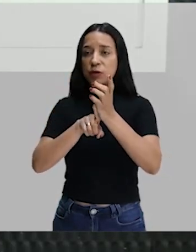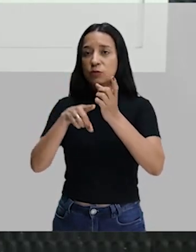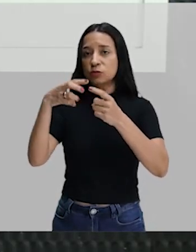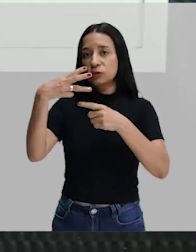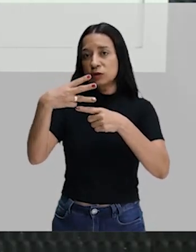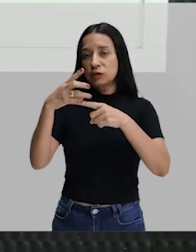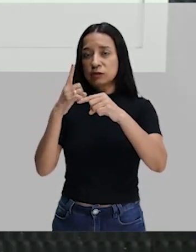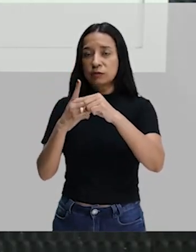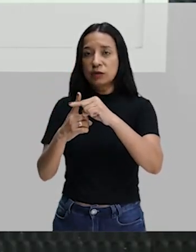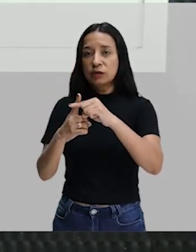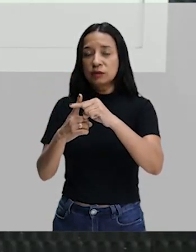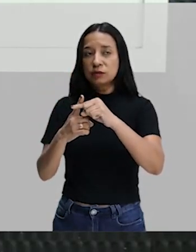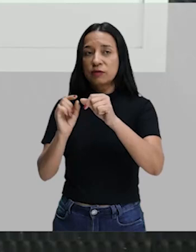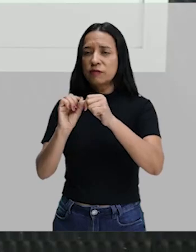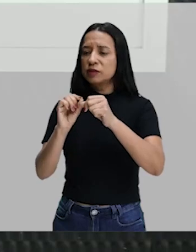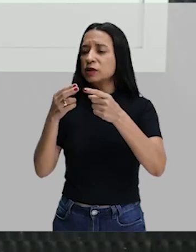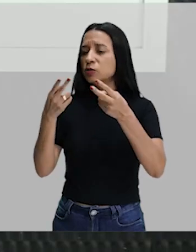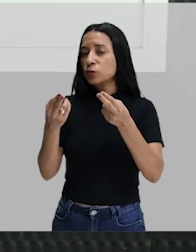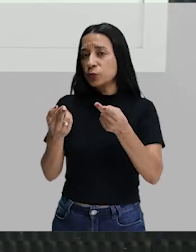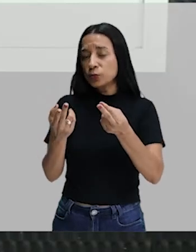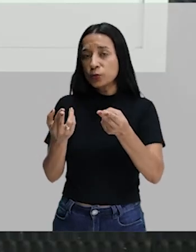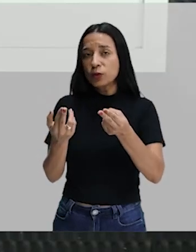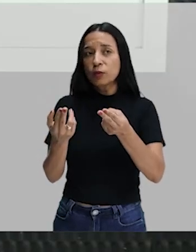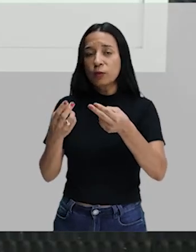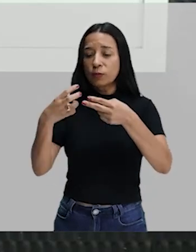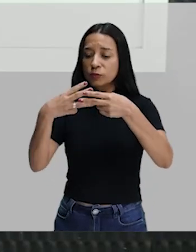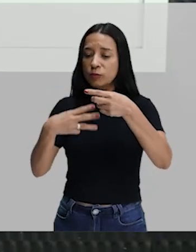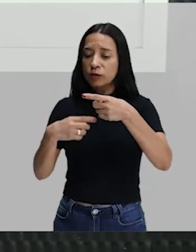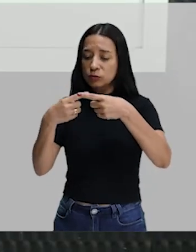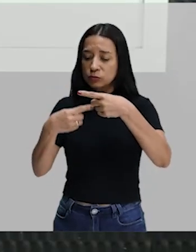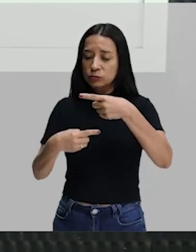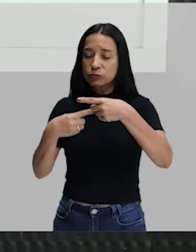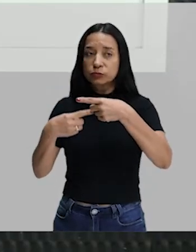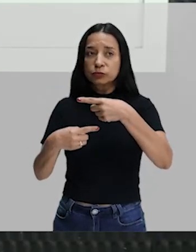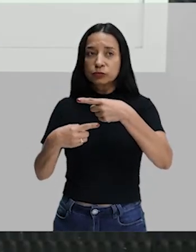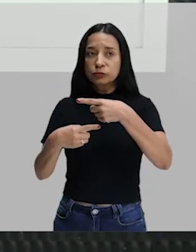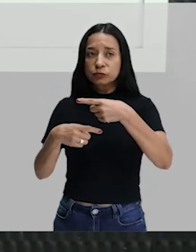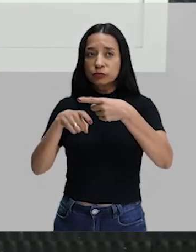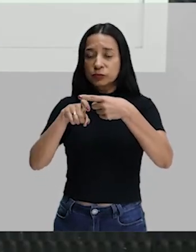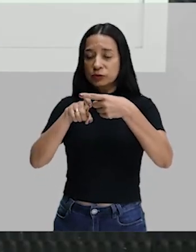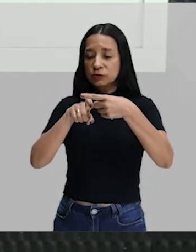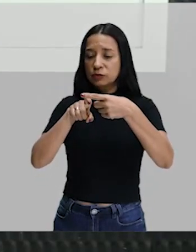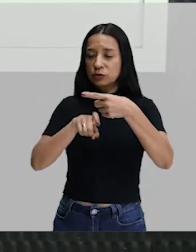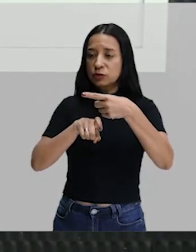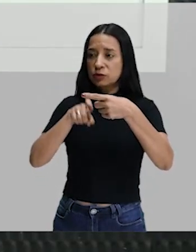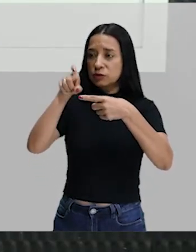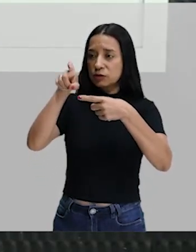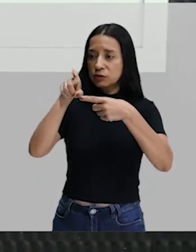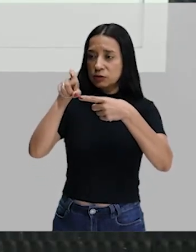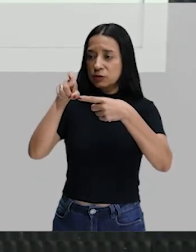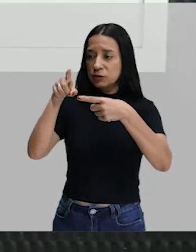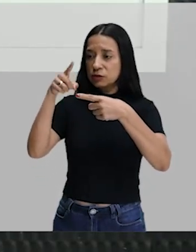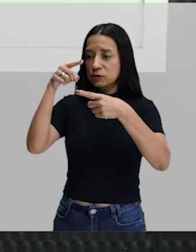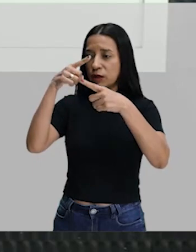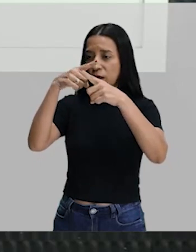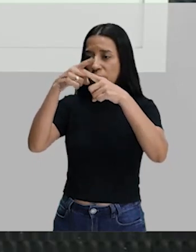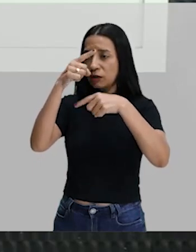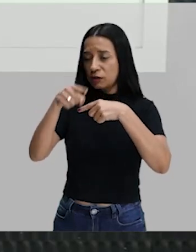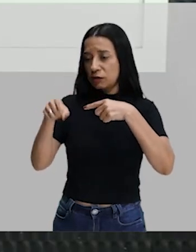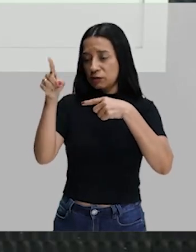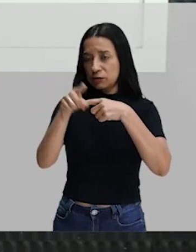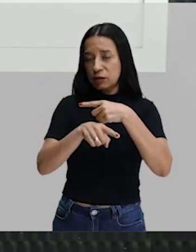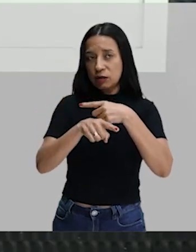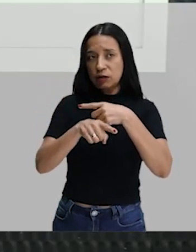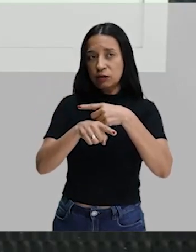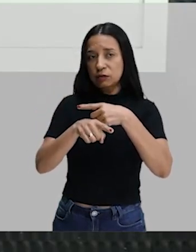Mais. Fazendo a mesma coisa aqui, ó. Esse x menos 3 cancela com x menos 3, que